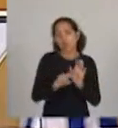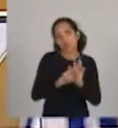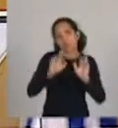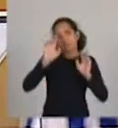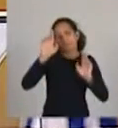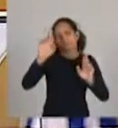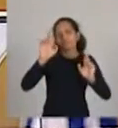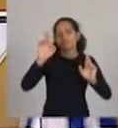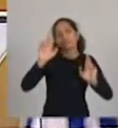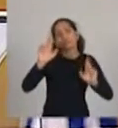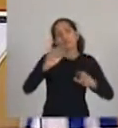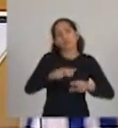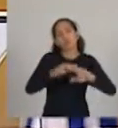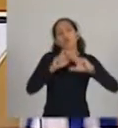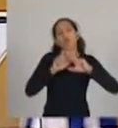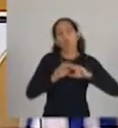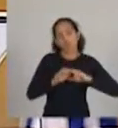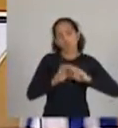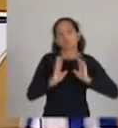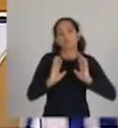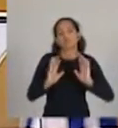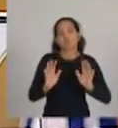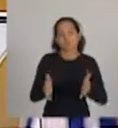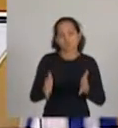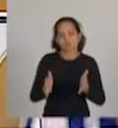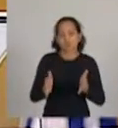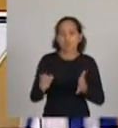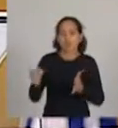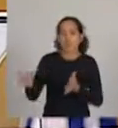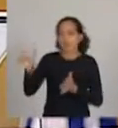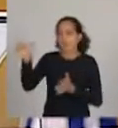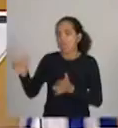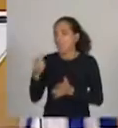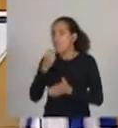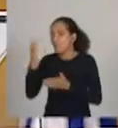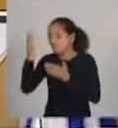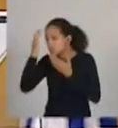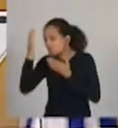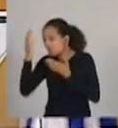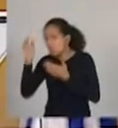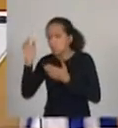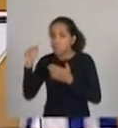negativo por conta do suspeito, já por duas